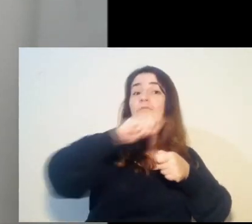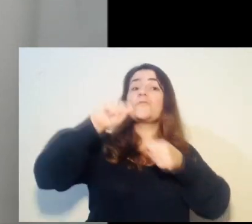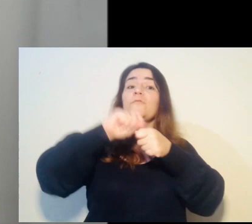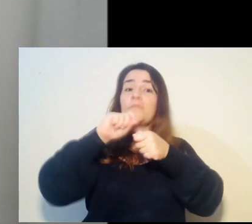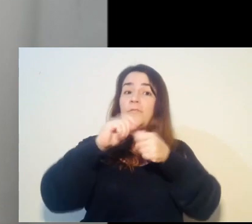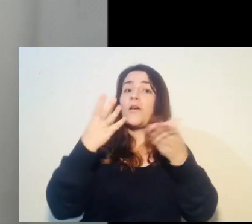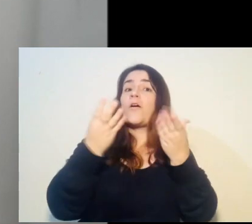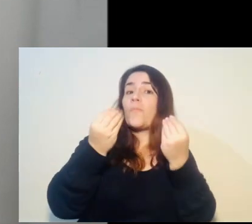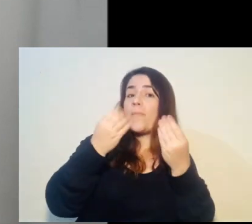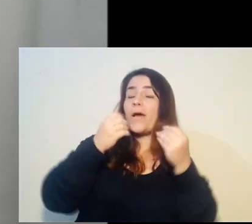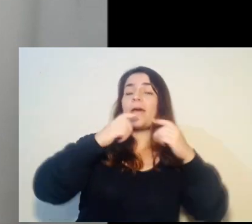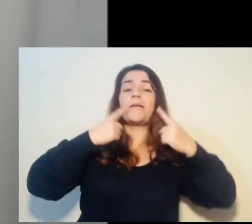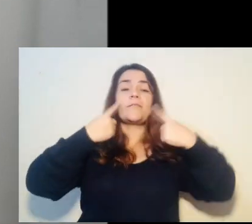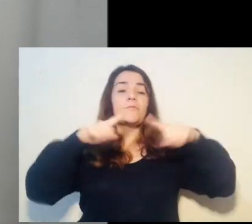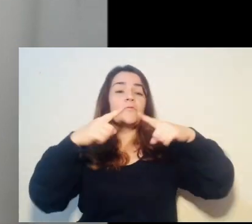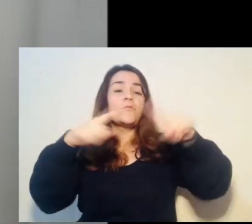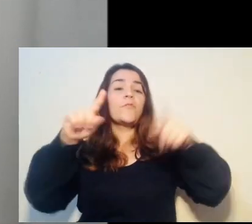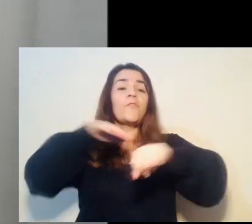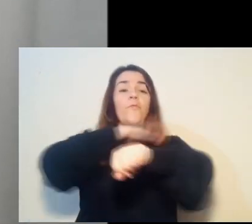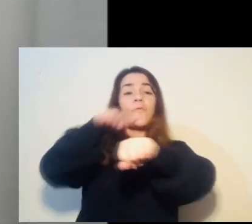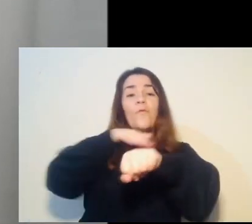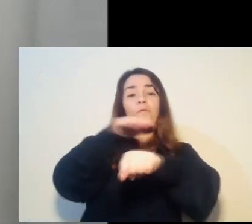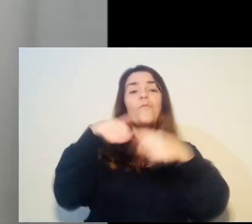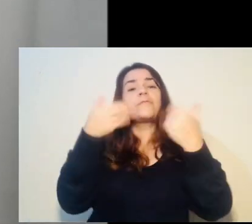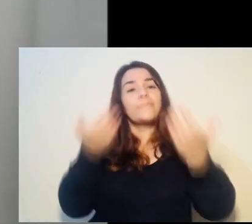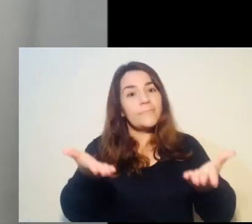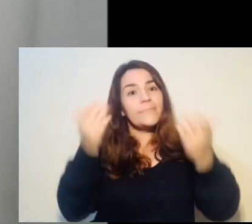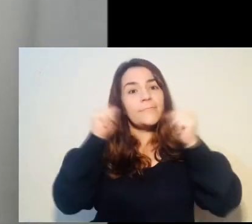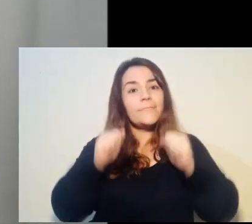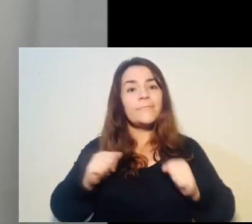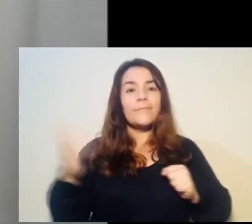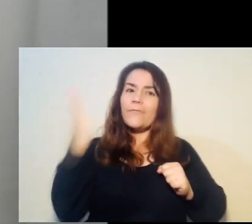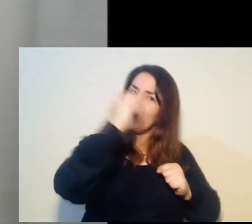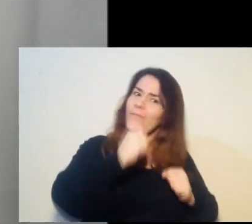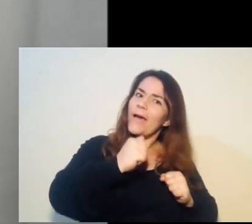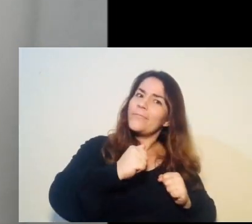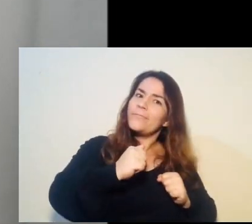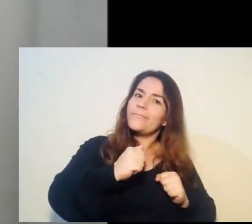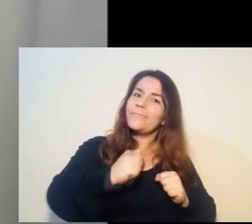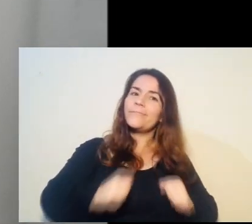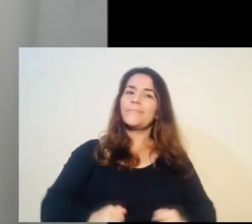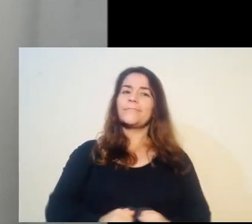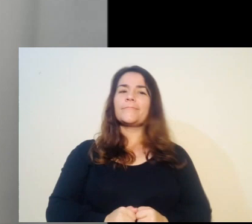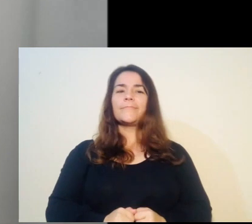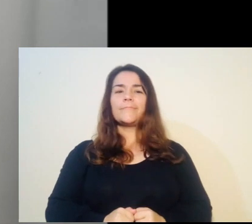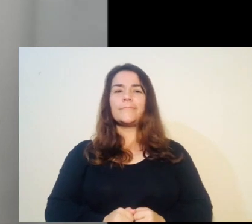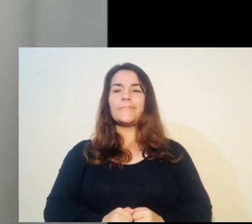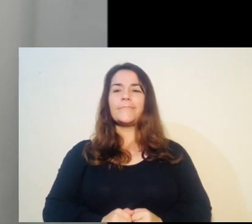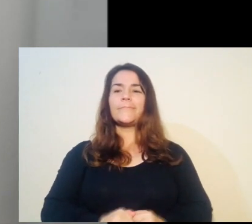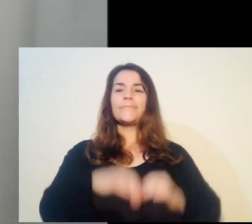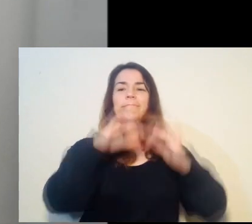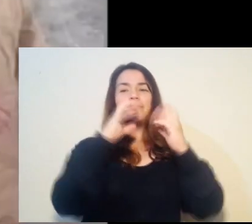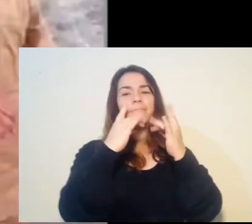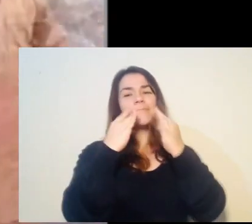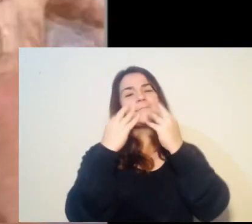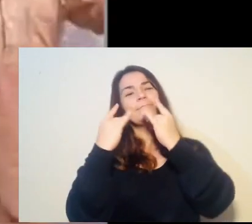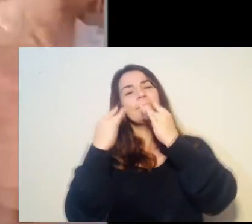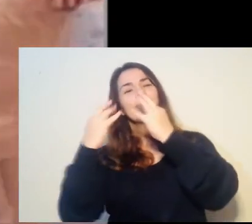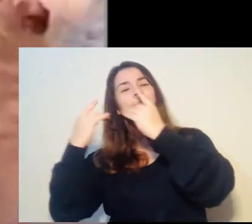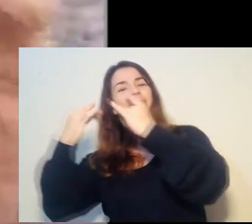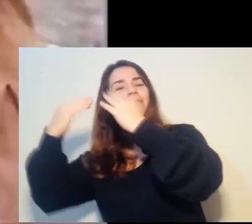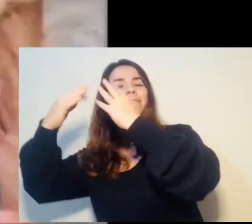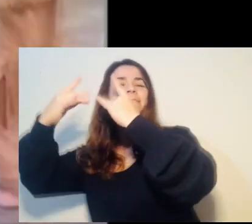mais difícil de fazer, né, com mais fluxo de ar, mas a gente vai conversar sobre isso. Vamos nessa então?